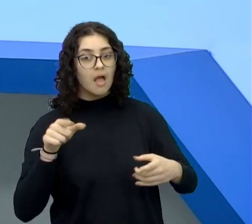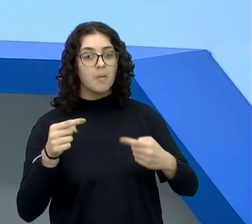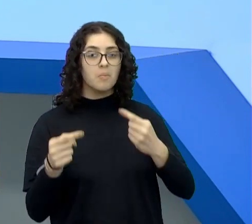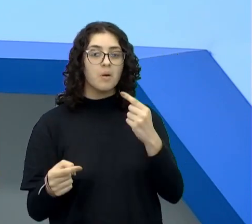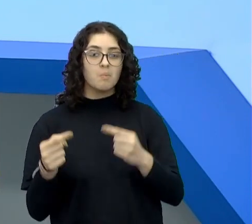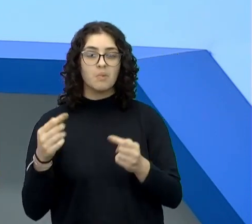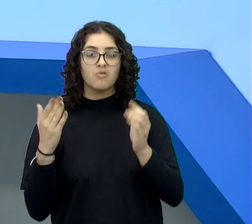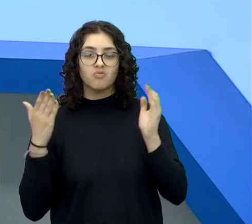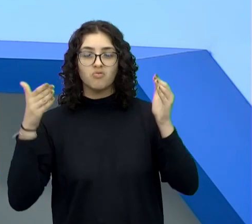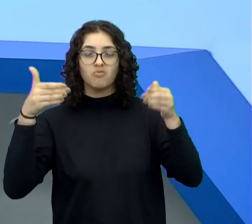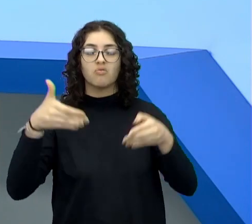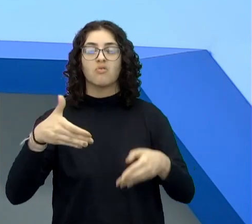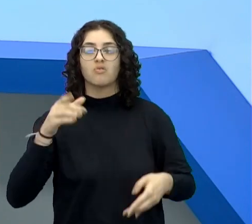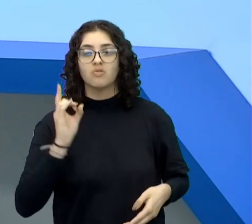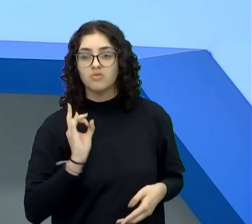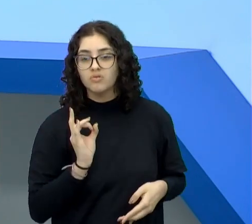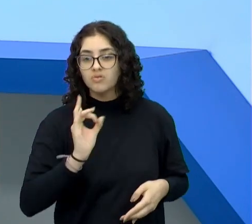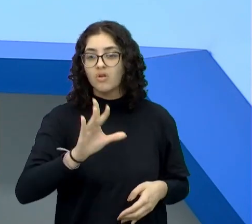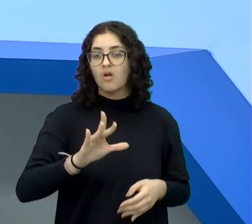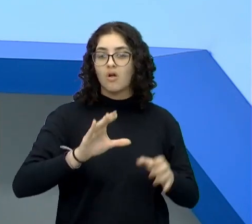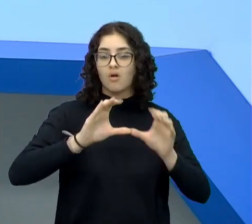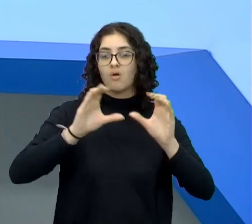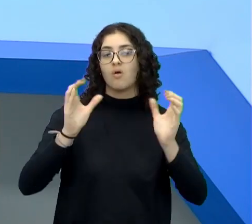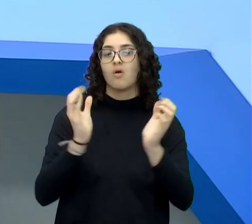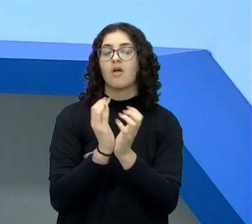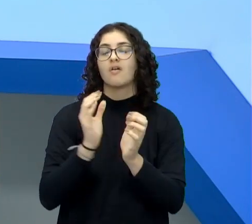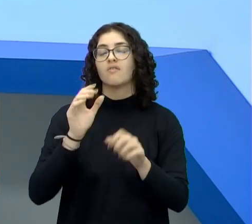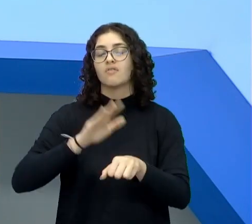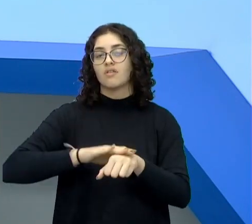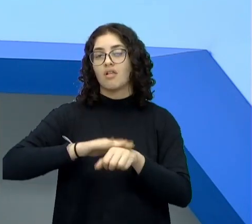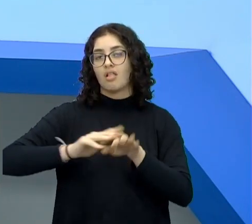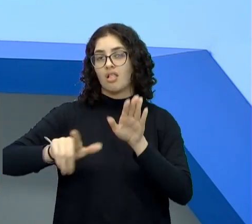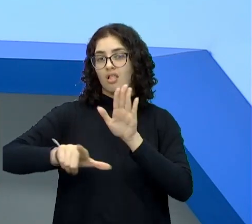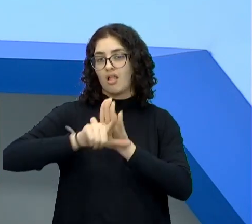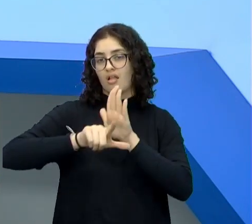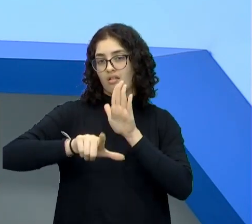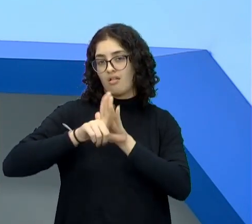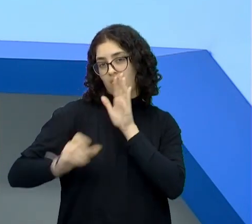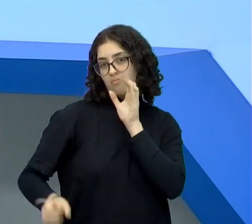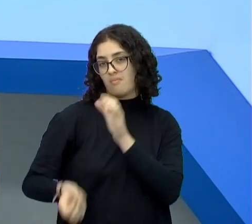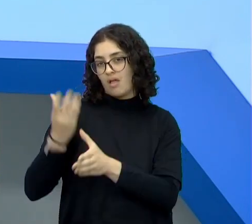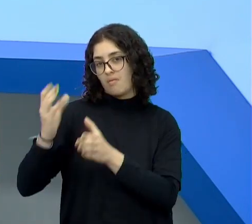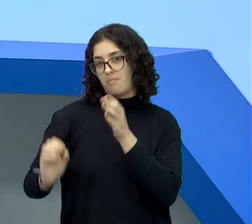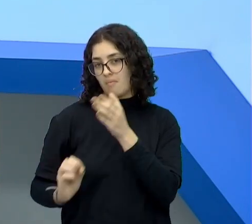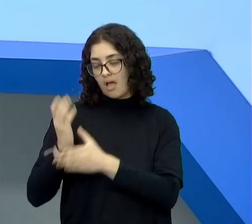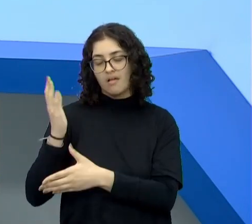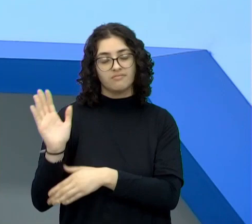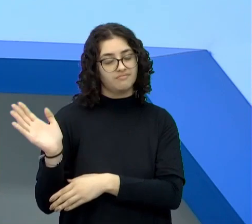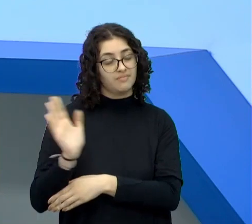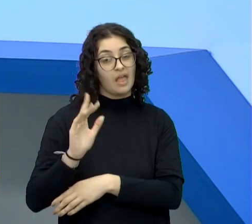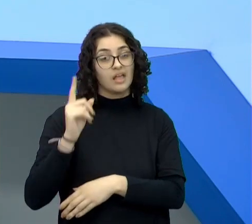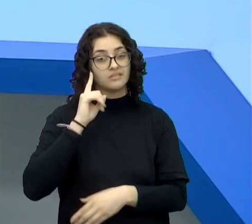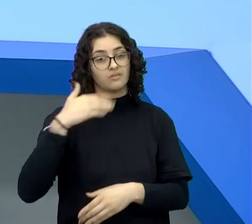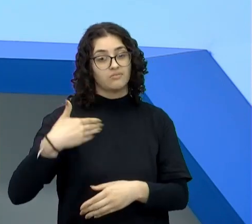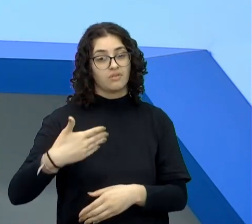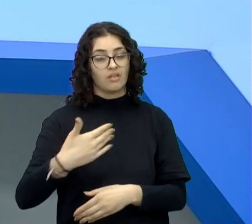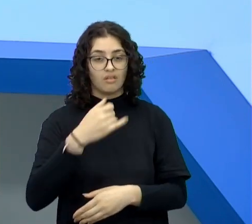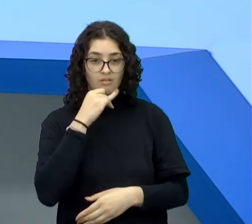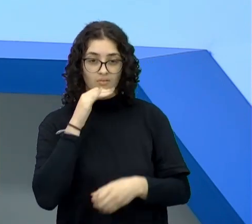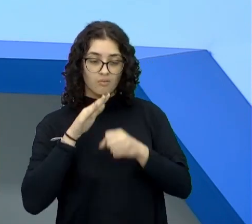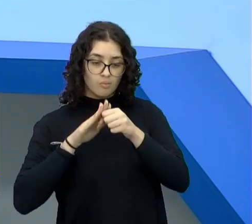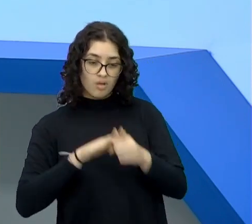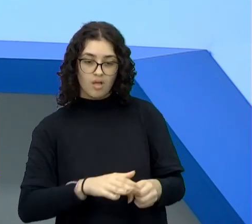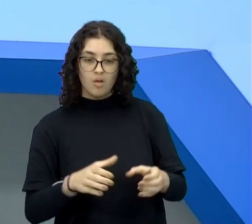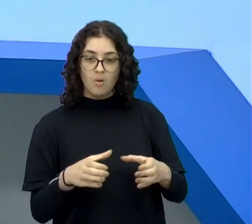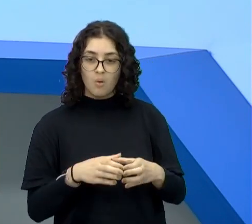não está focada apenas ali no Congresso criando leis. Ela está focada no nosso dia a dia. Então, se a gente oprime e separa esses